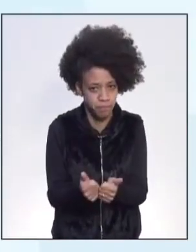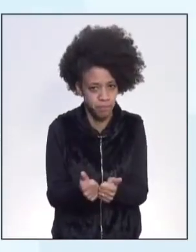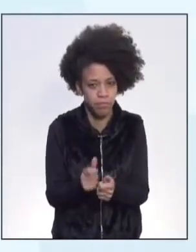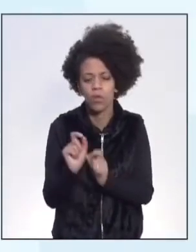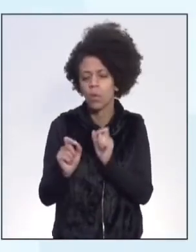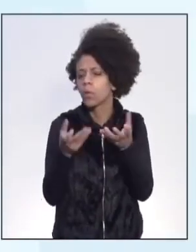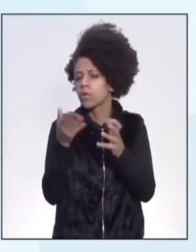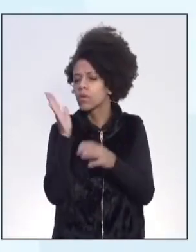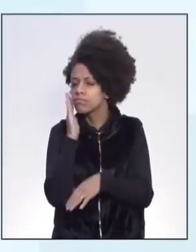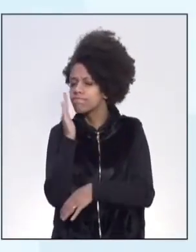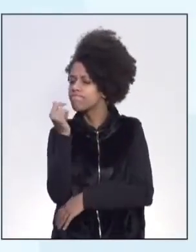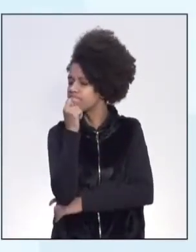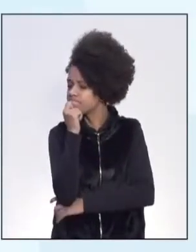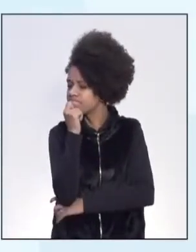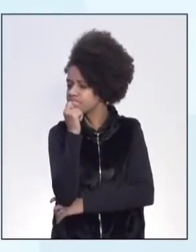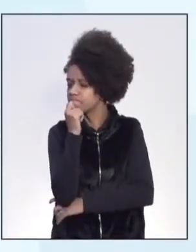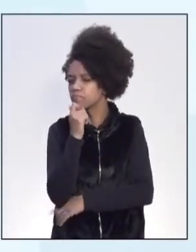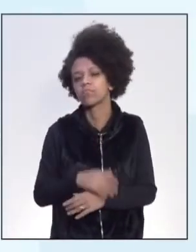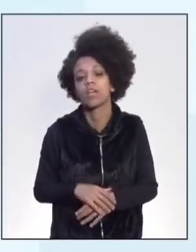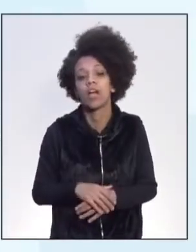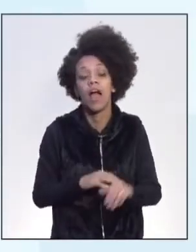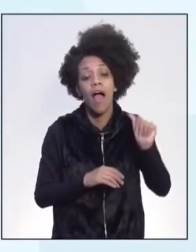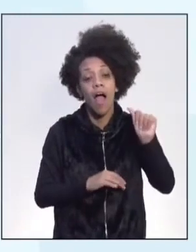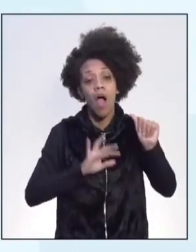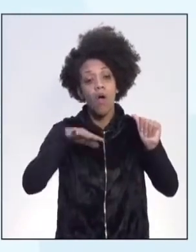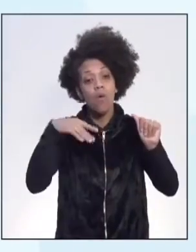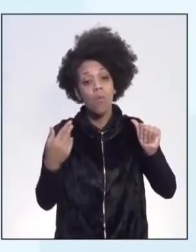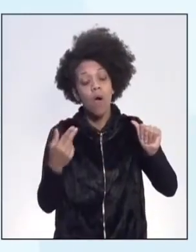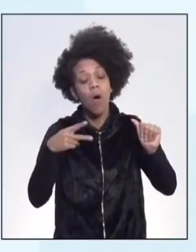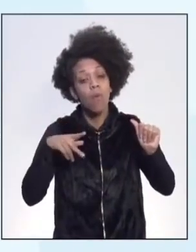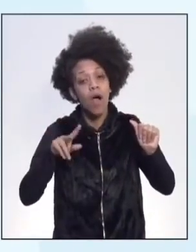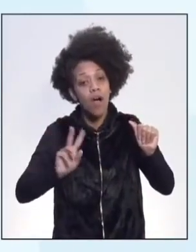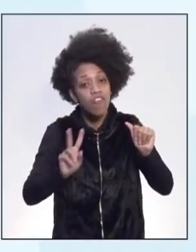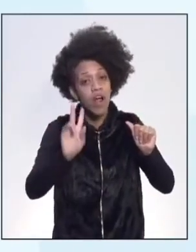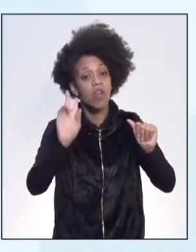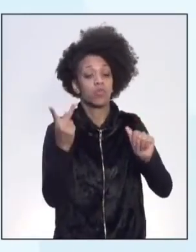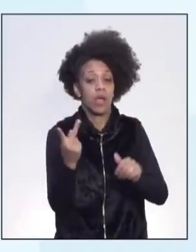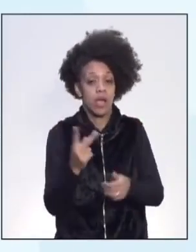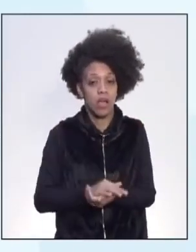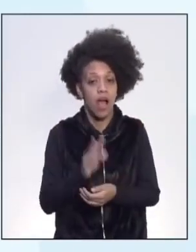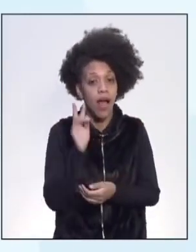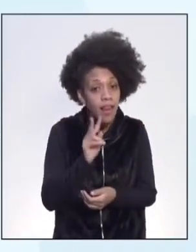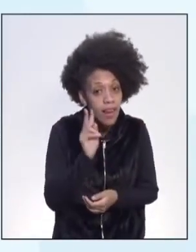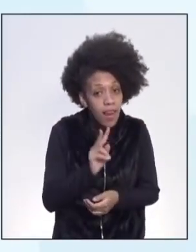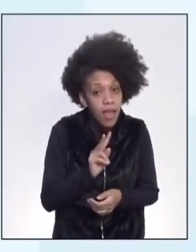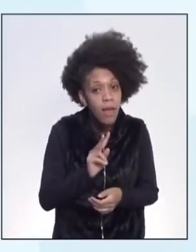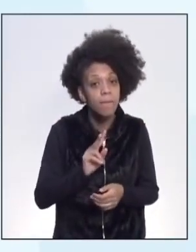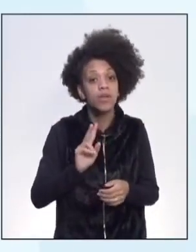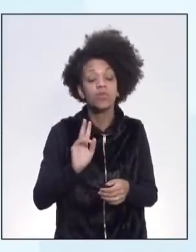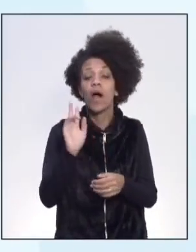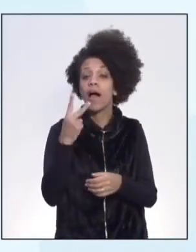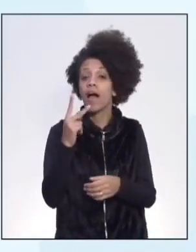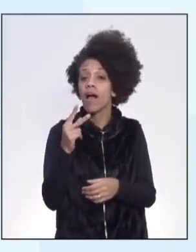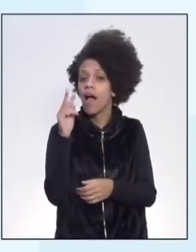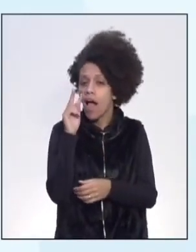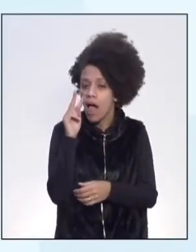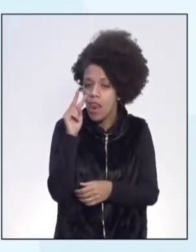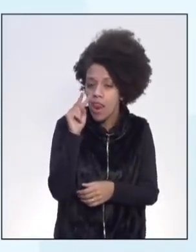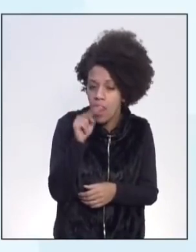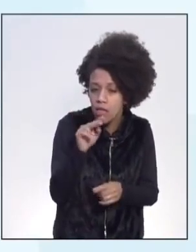eu quero mesmo neste exercício? Item A. Qual é o valor do h? Lembra, o valor do h é você olhar lá dentro